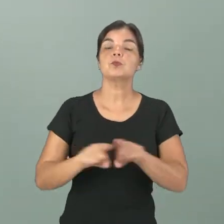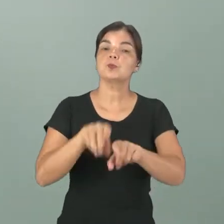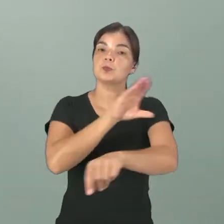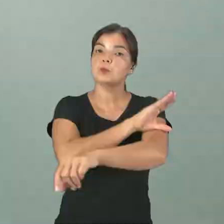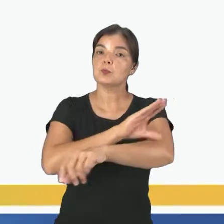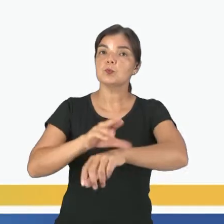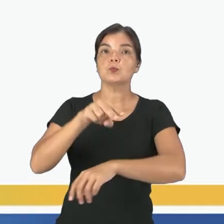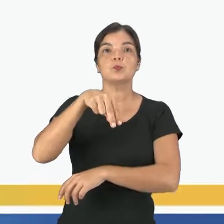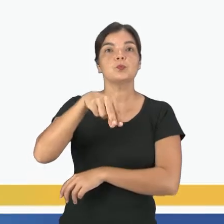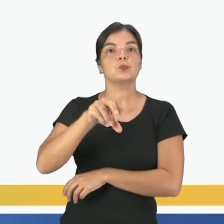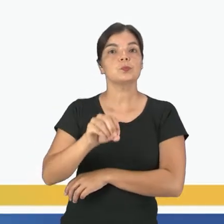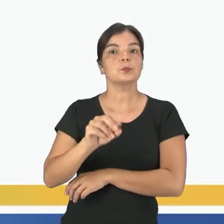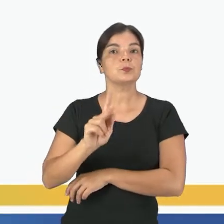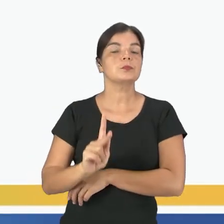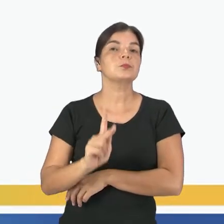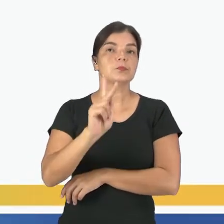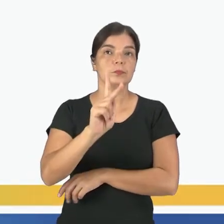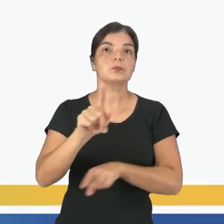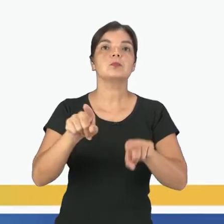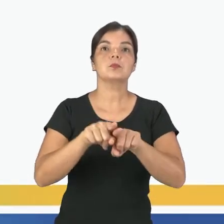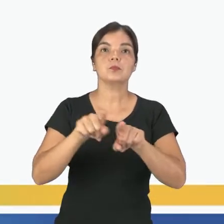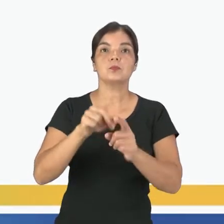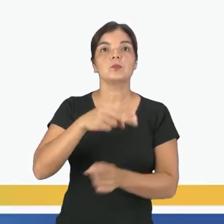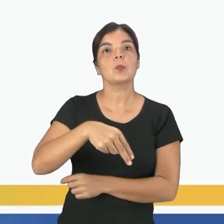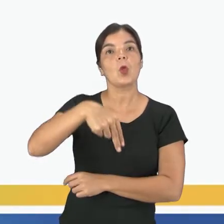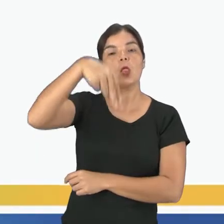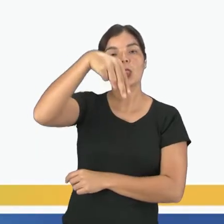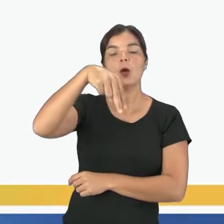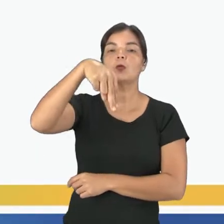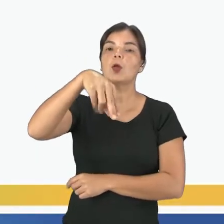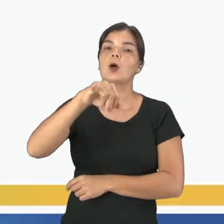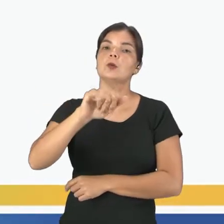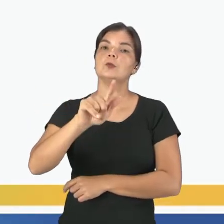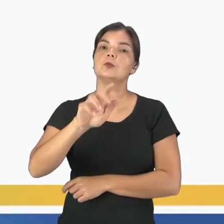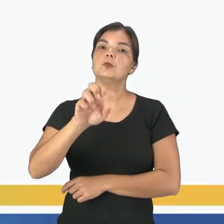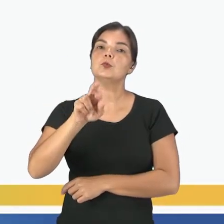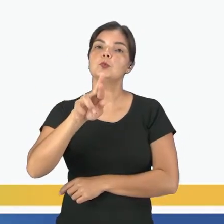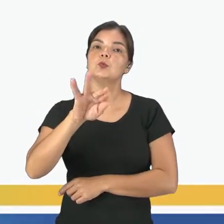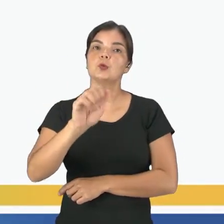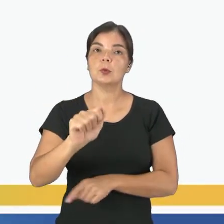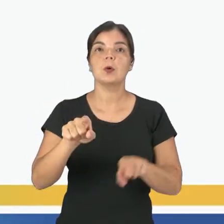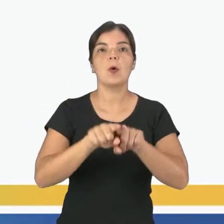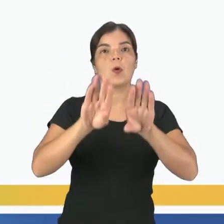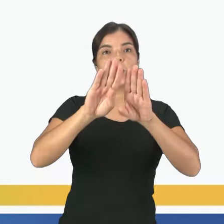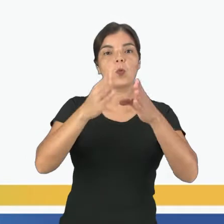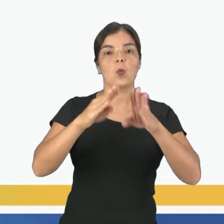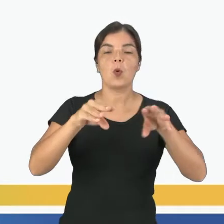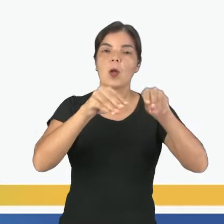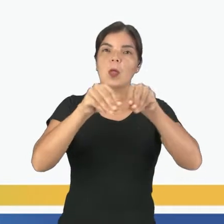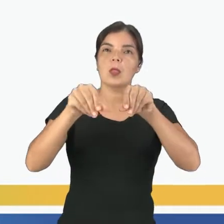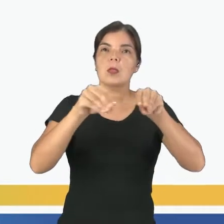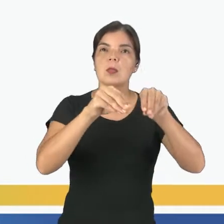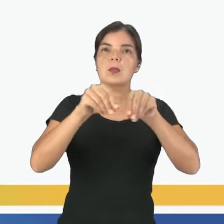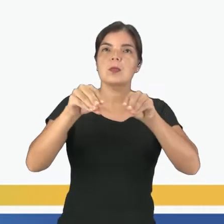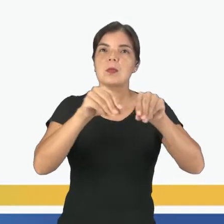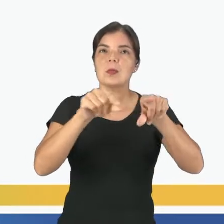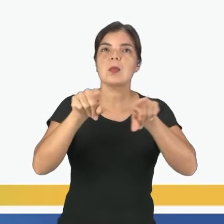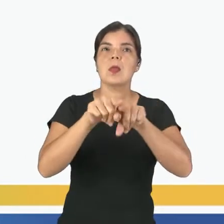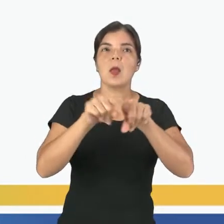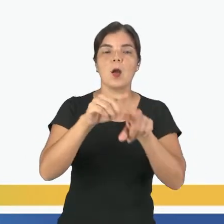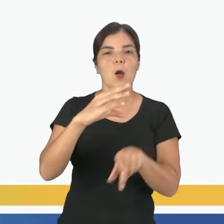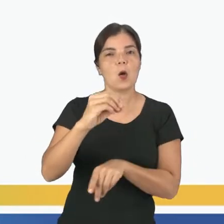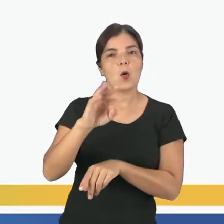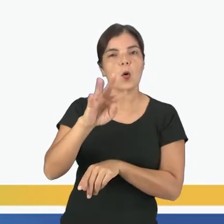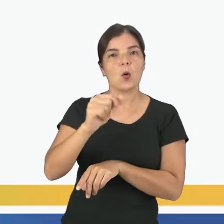ela se localiza no norte da Nigéria. Observe aqui, gente, é uma escultura feita de terracota. Eu quero que